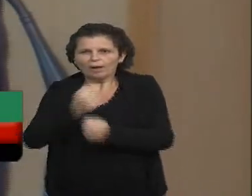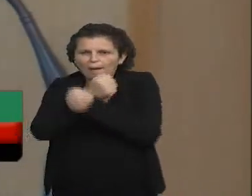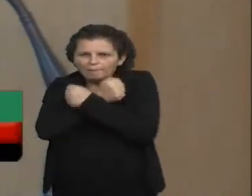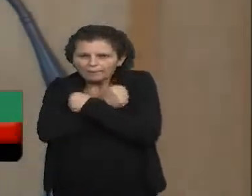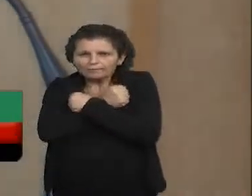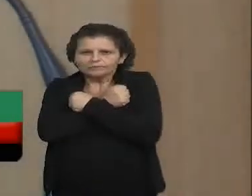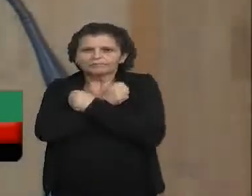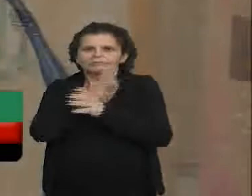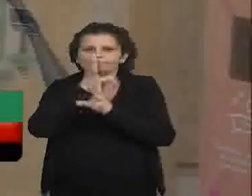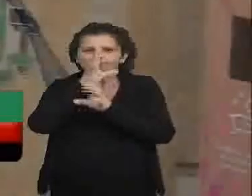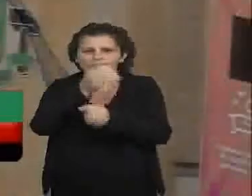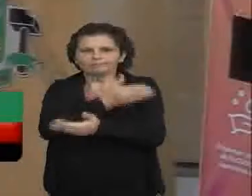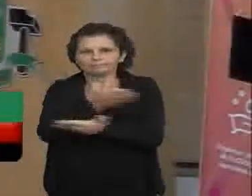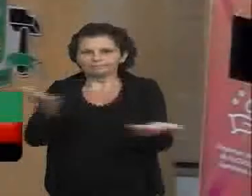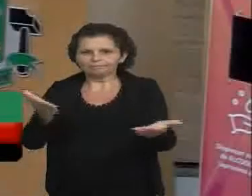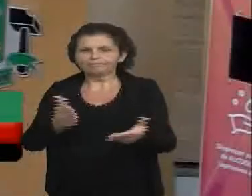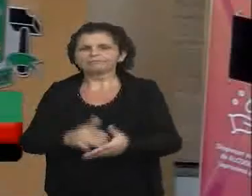abraço.